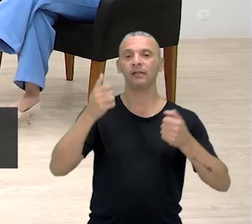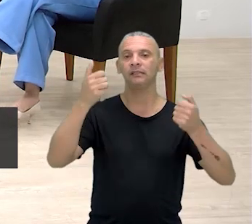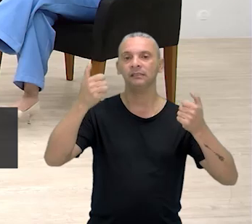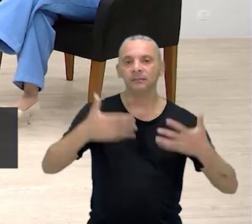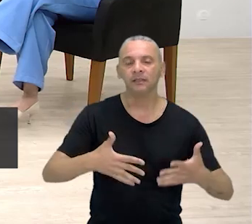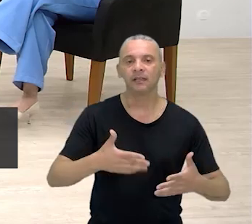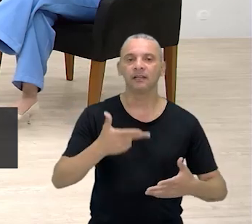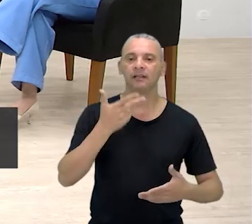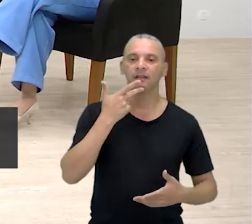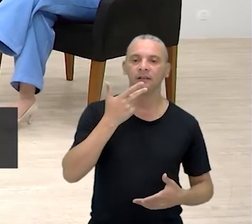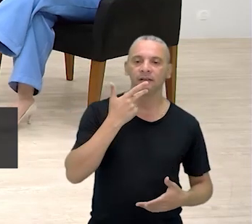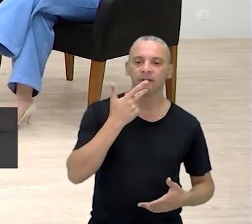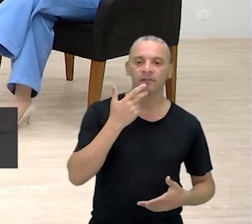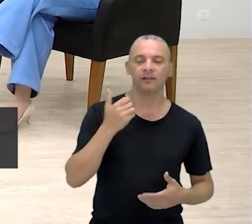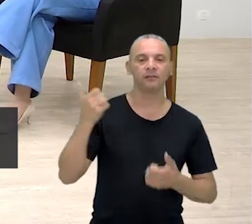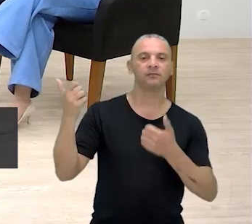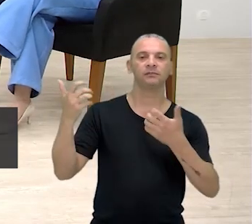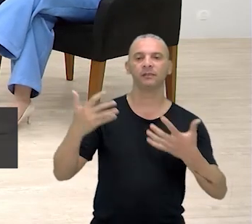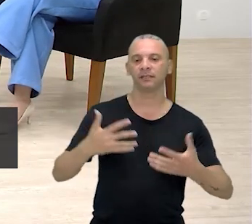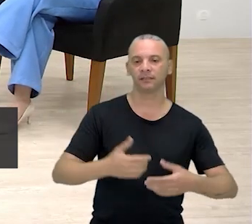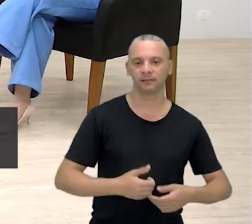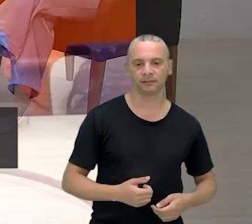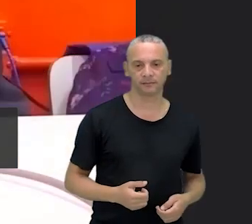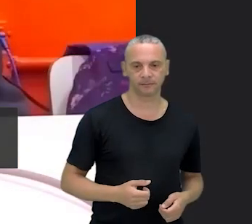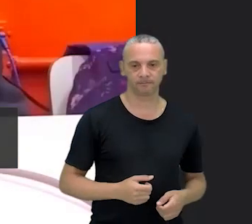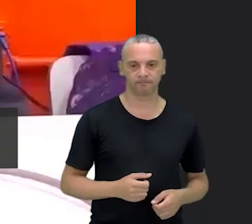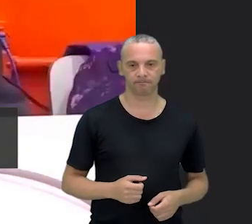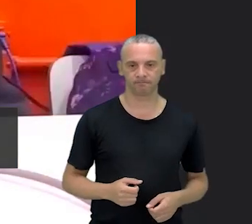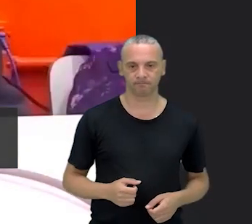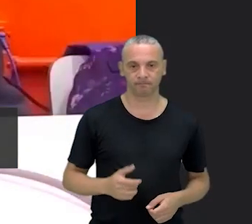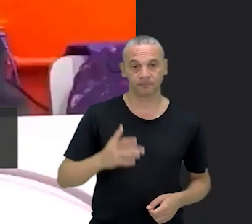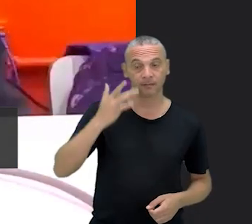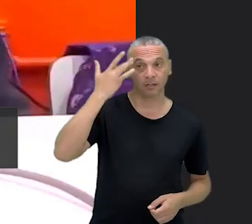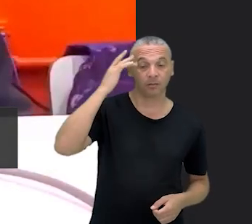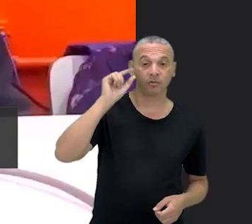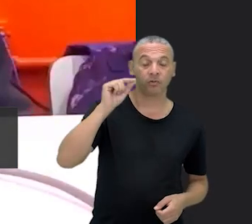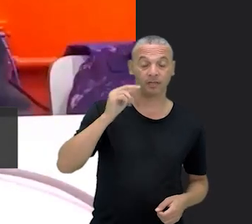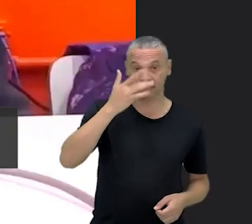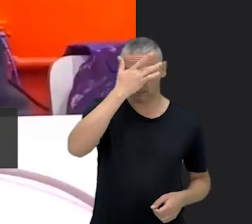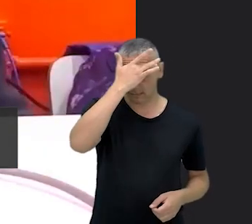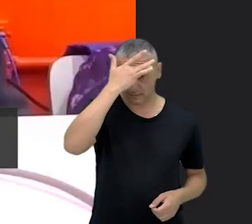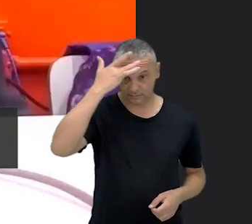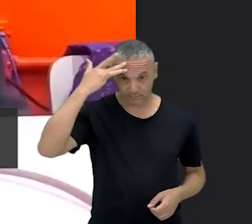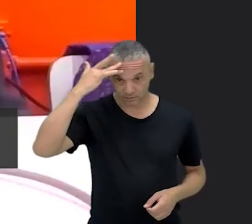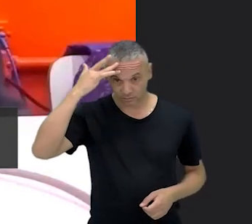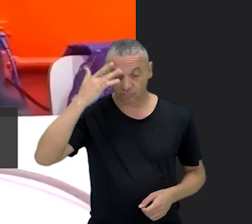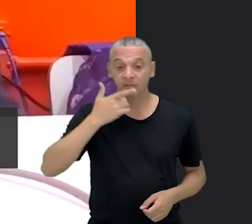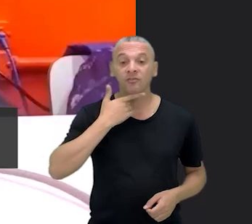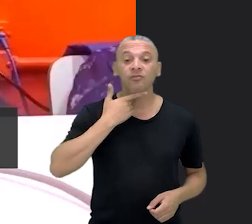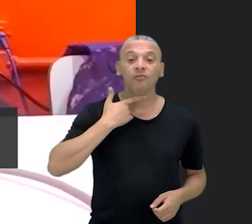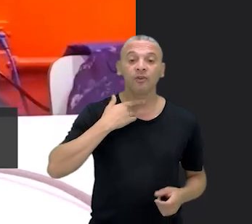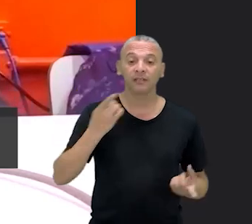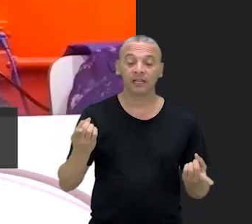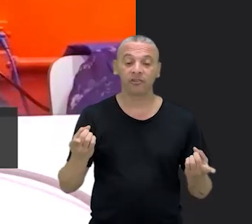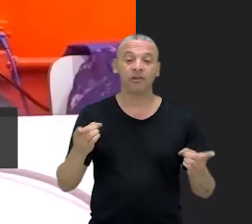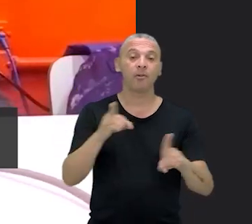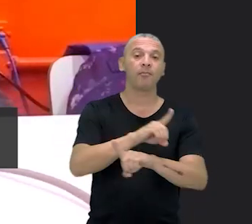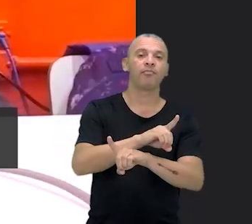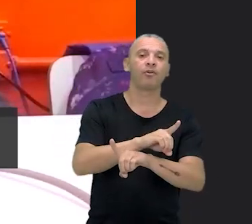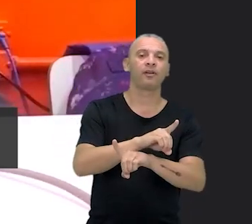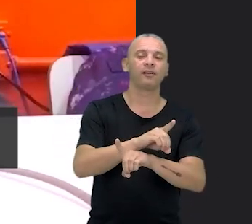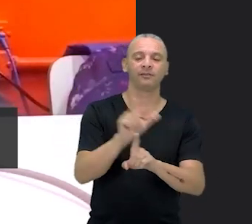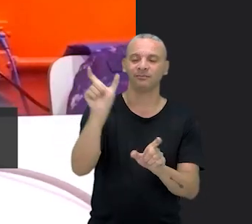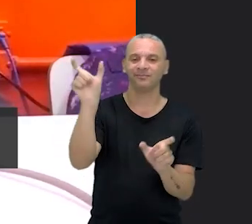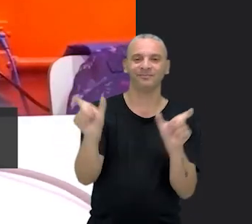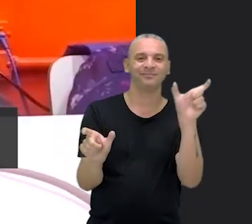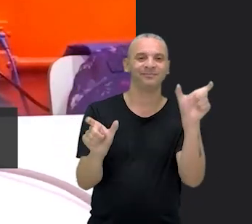sair daqui sem ter nos falado. Eu acho que o autor, ele quis inverter os papéis para causar esse